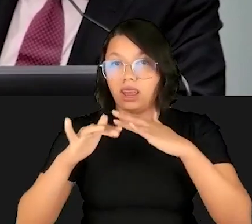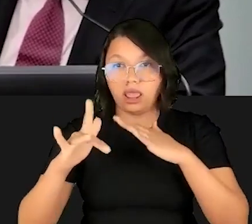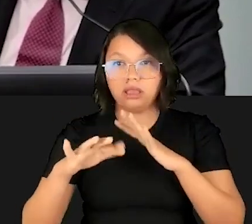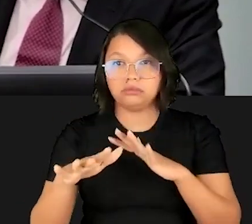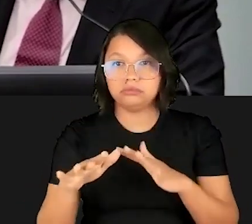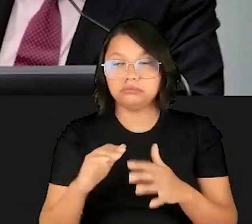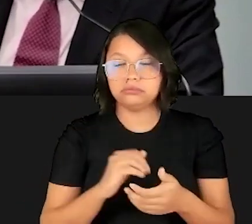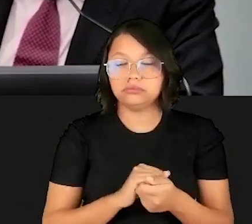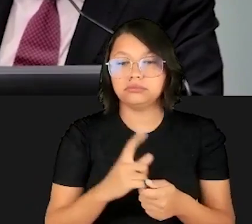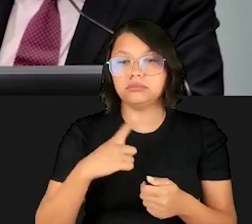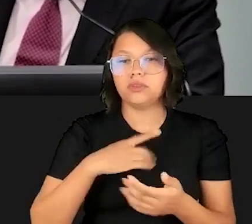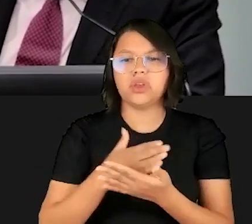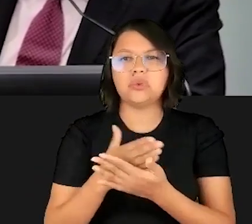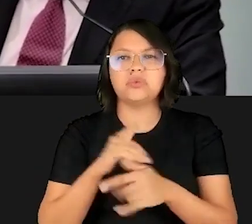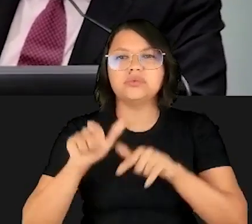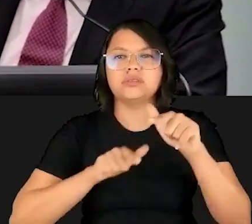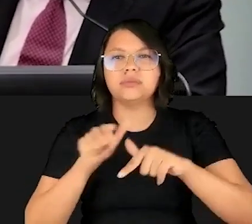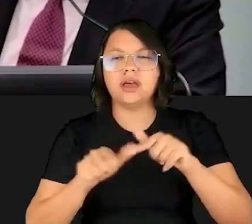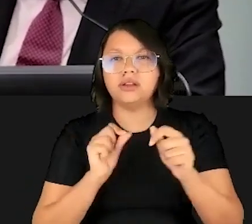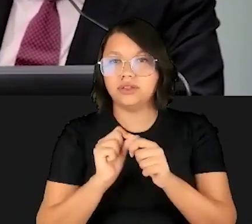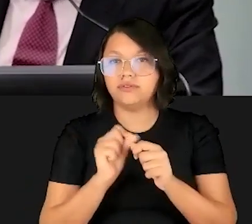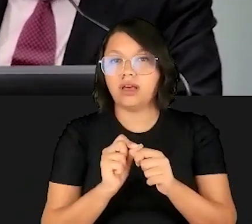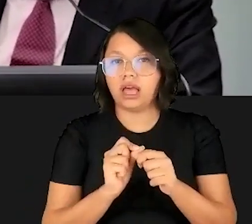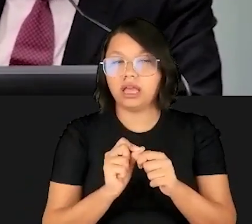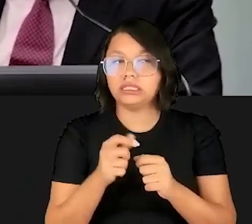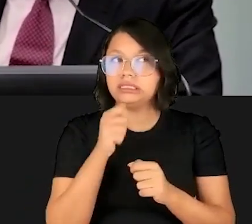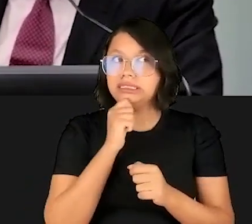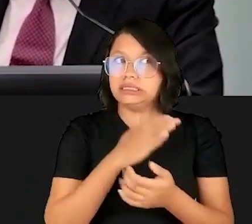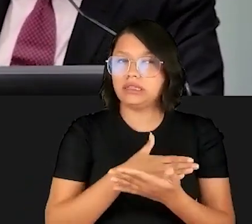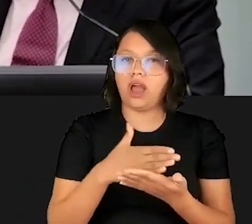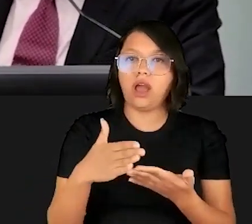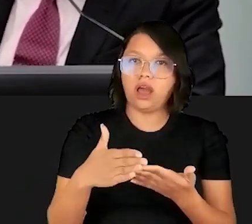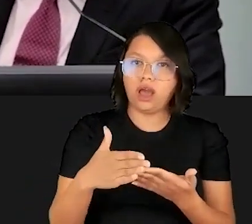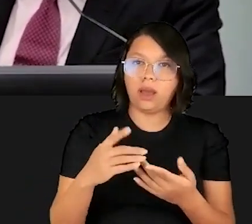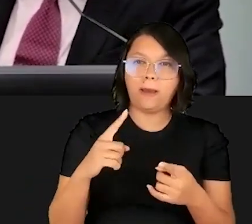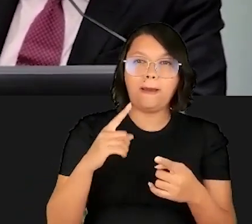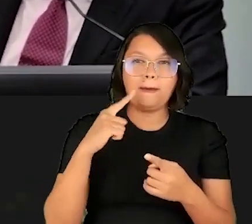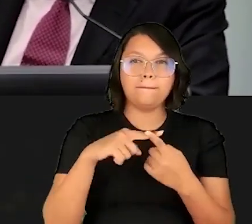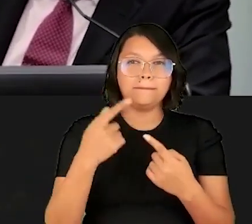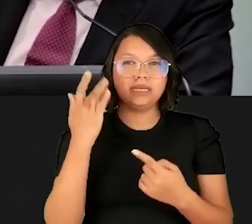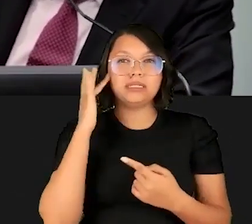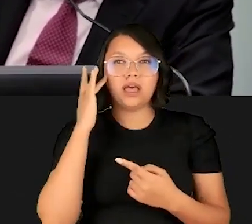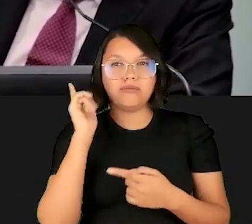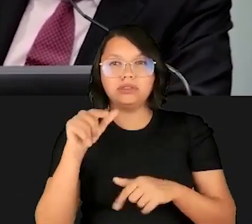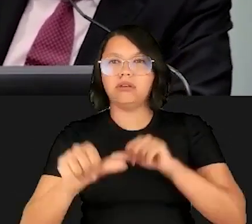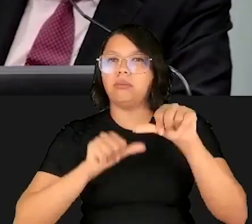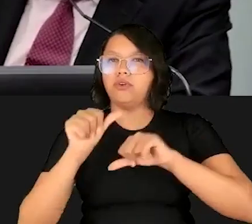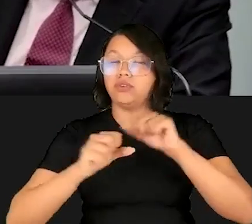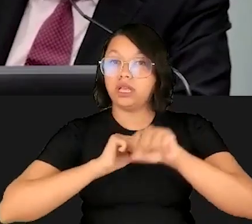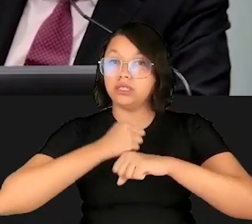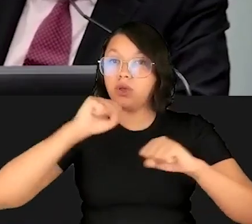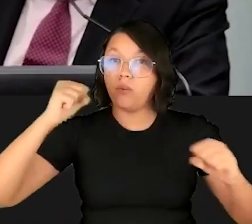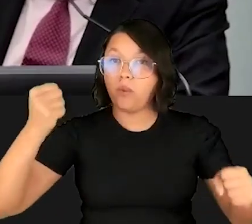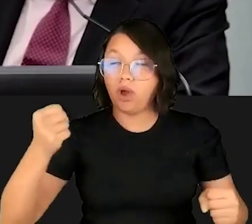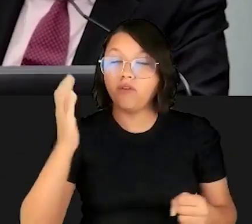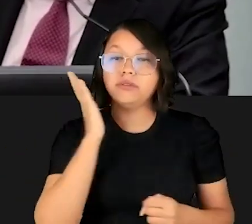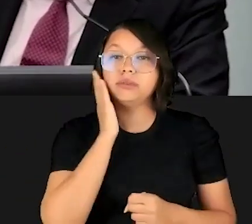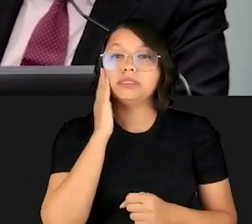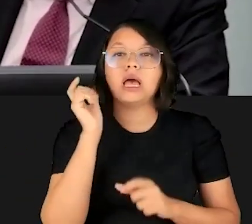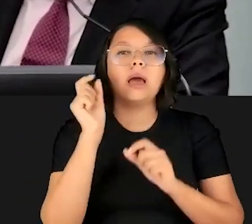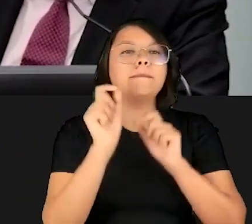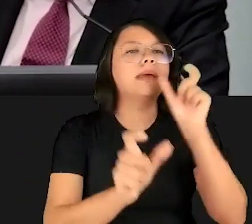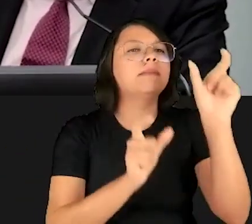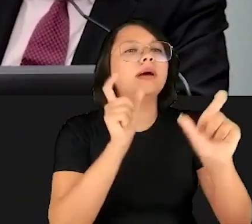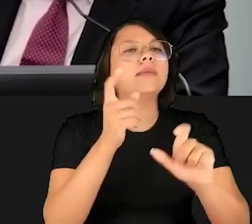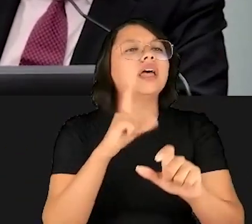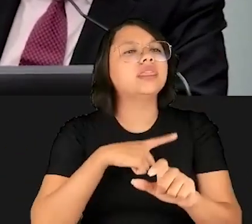serviços que estão fazendo isso de uma maneira ainda inicial, mas isso eu acho que vai ser uma modificação muito grande. E nós vamos saber quem tem câncer e